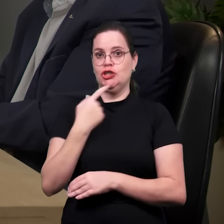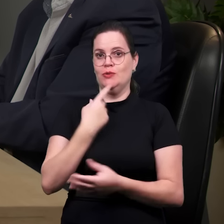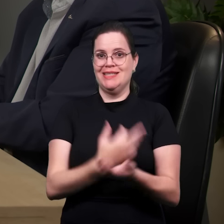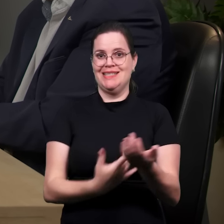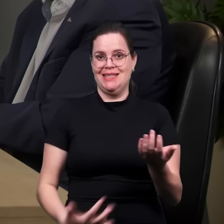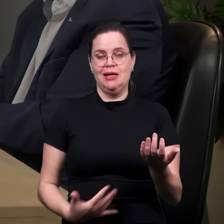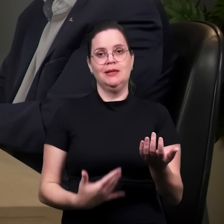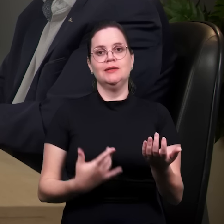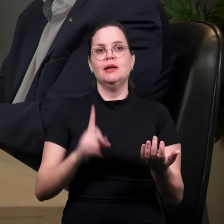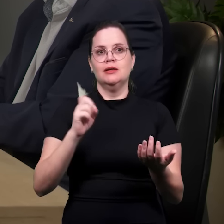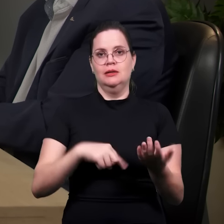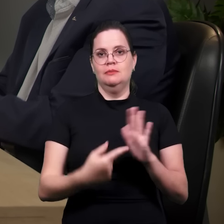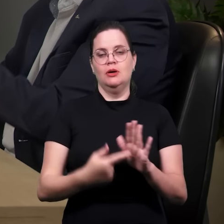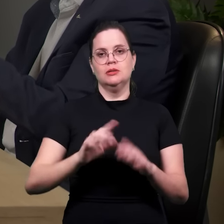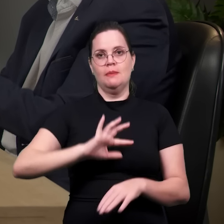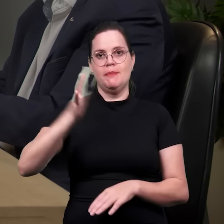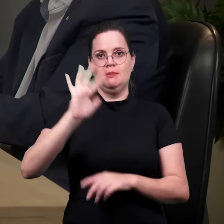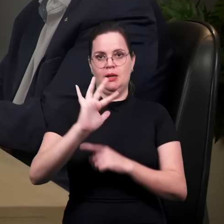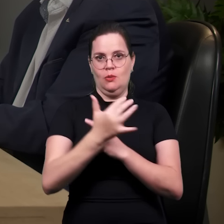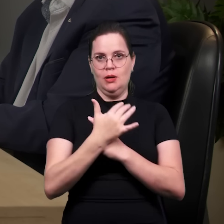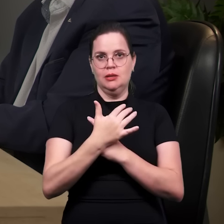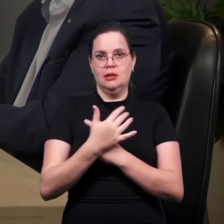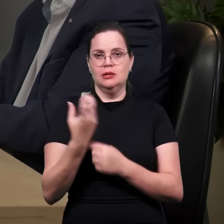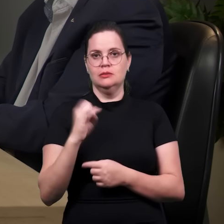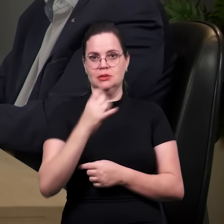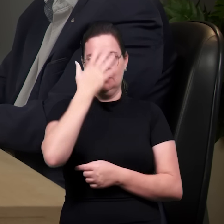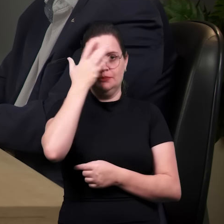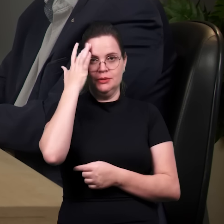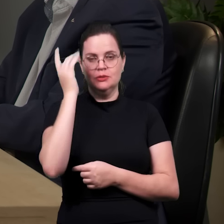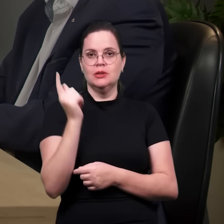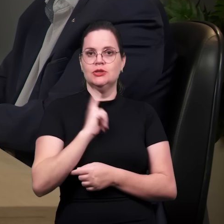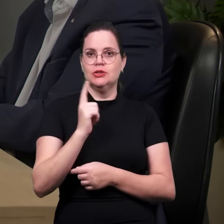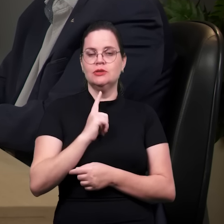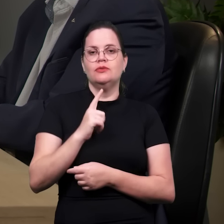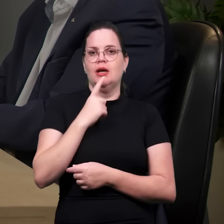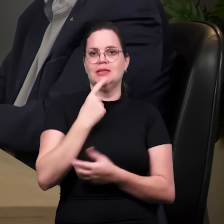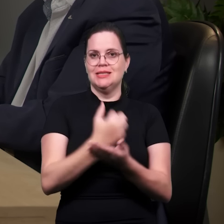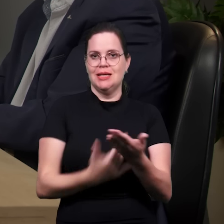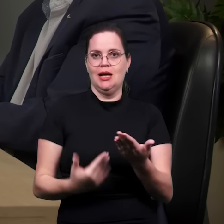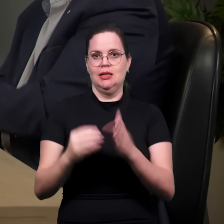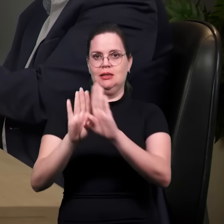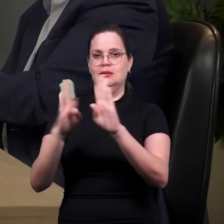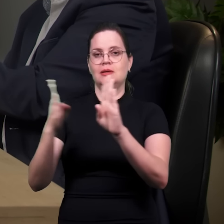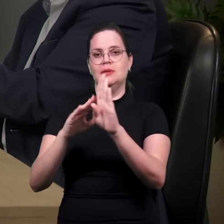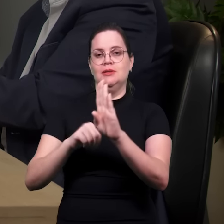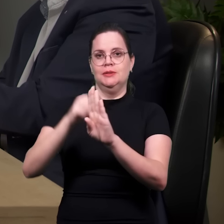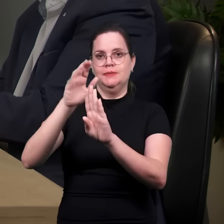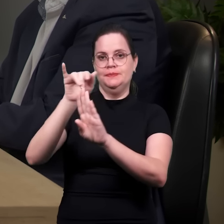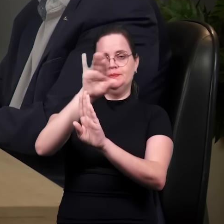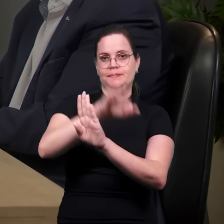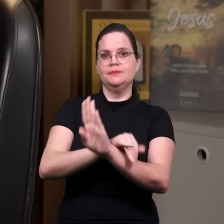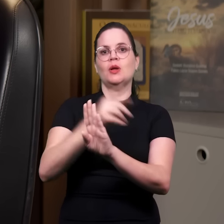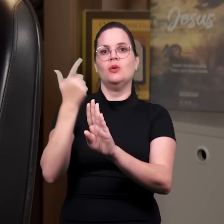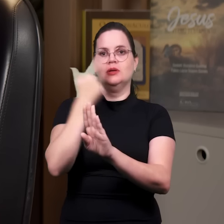era o sinal de livramento. Então quem tivesse o sangue nos umbrais, na verga da porta, seria livrado do